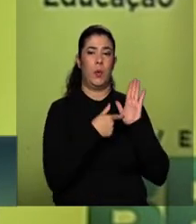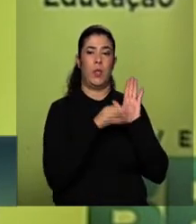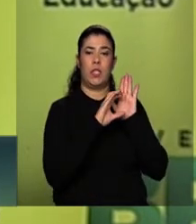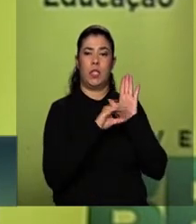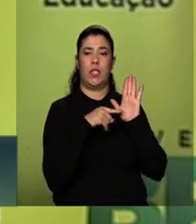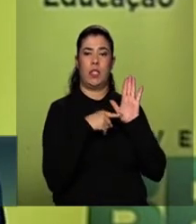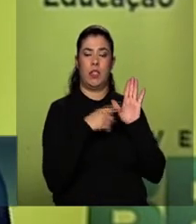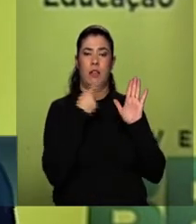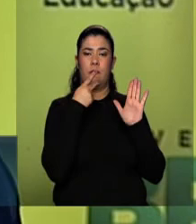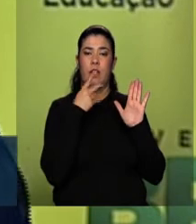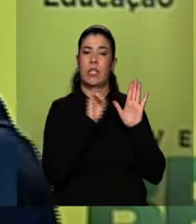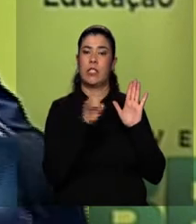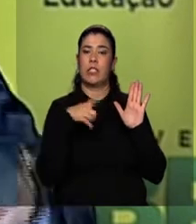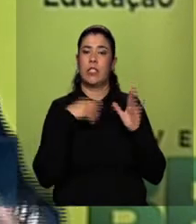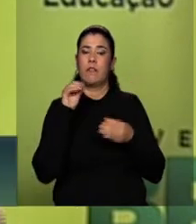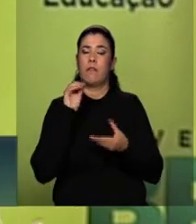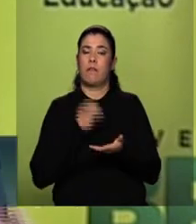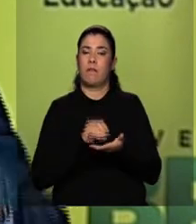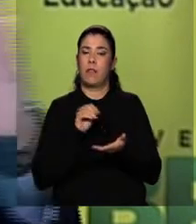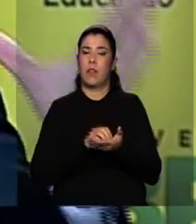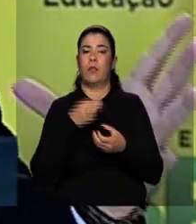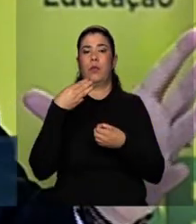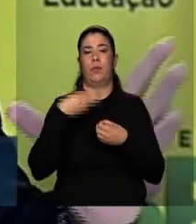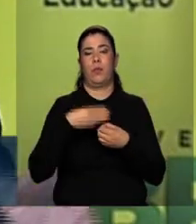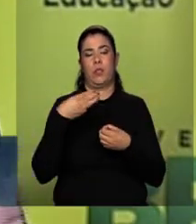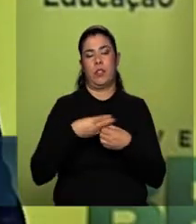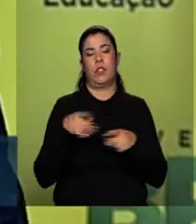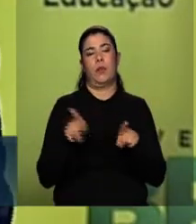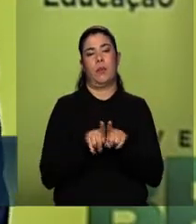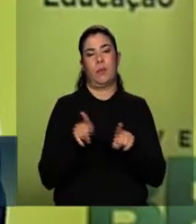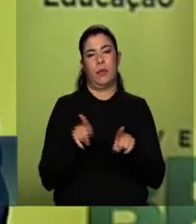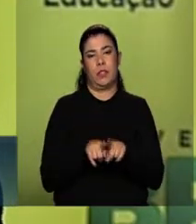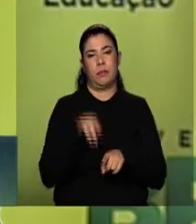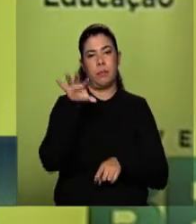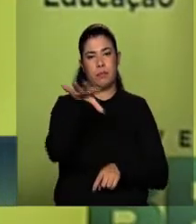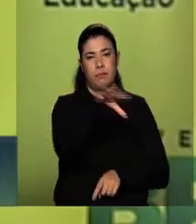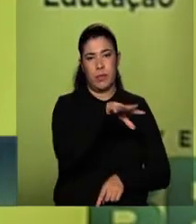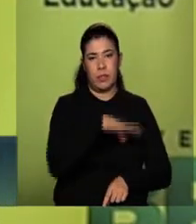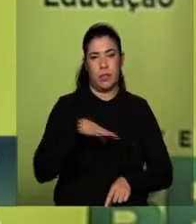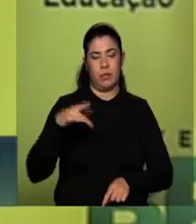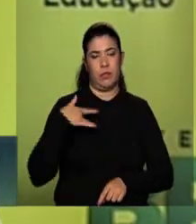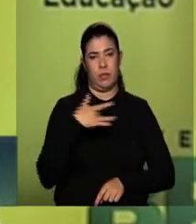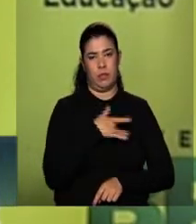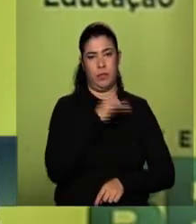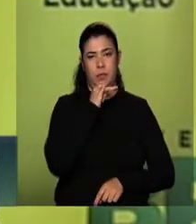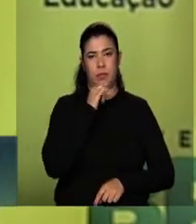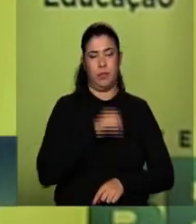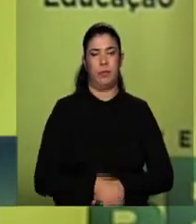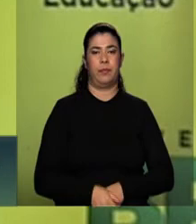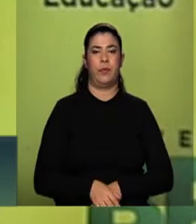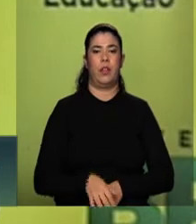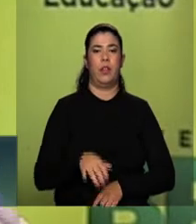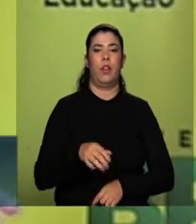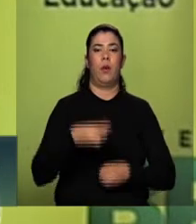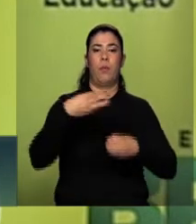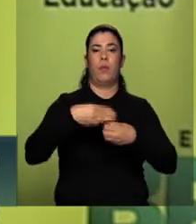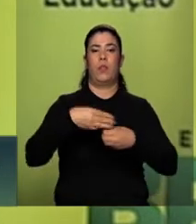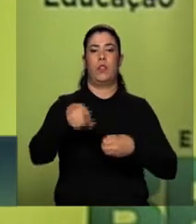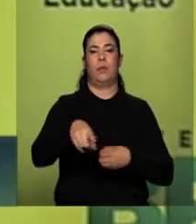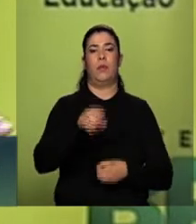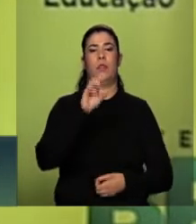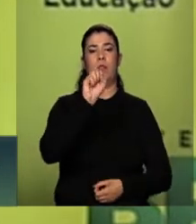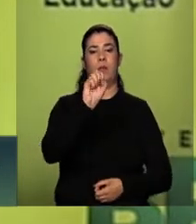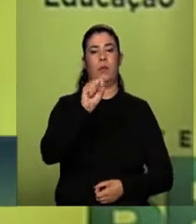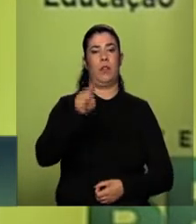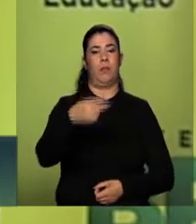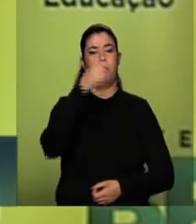medicina no município e na região. Por quê? Vou te dar um exemplo muito concreto. Se eu tenho um município de 80 mil habitantes e eu tenho naquele raio,